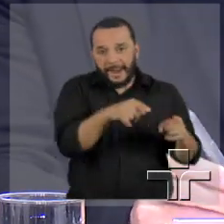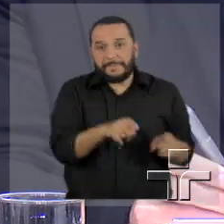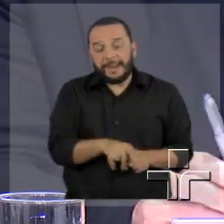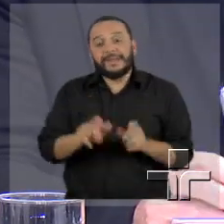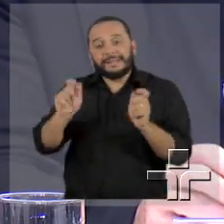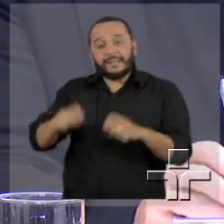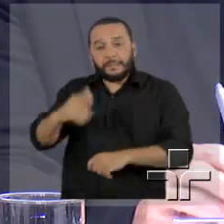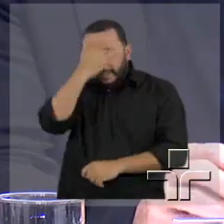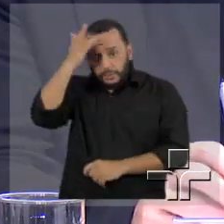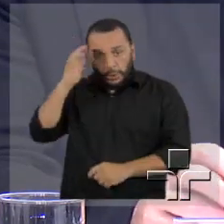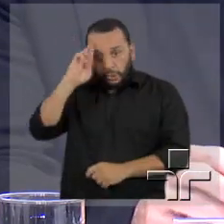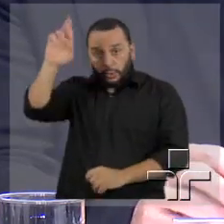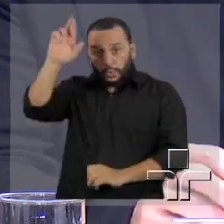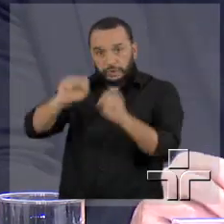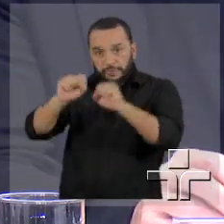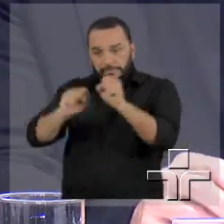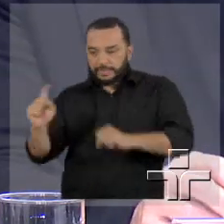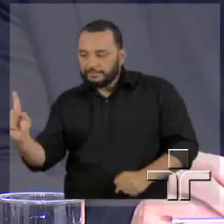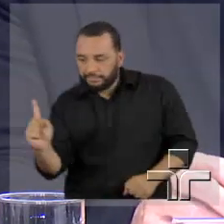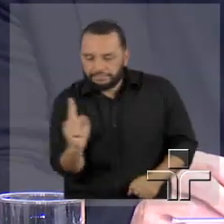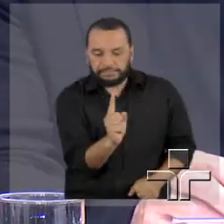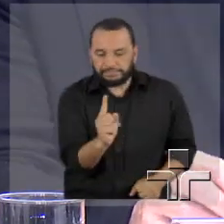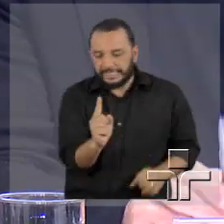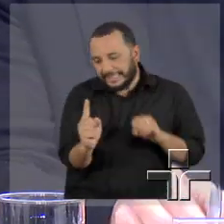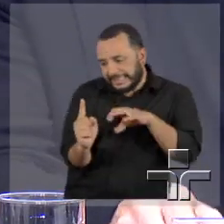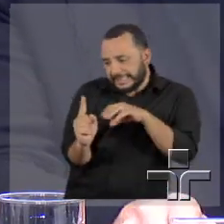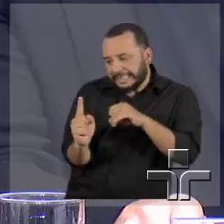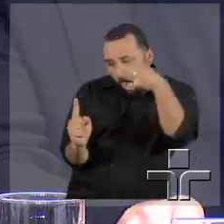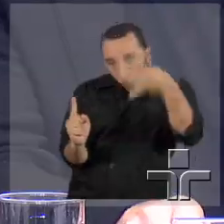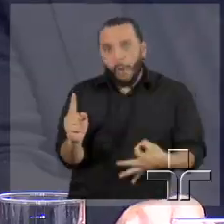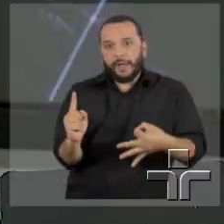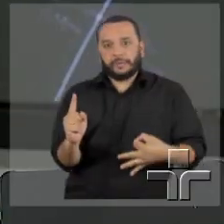empreendedor e encaminhá-los para o serviço correto.